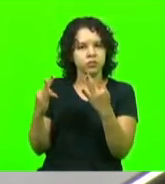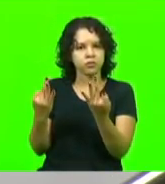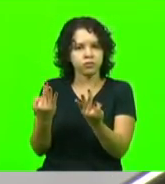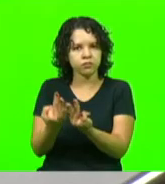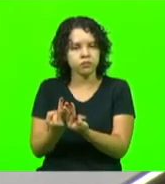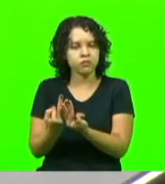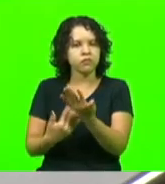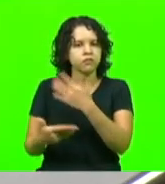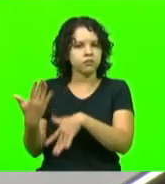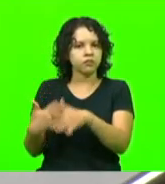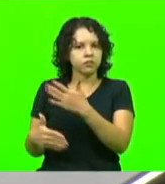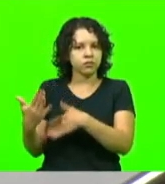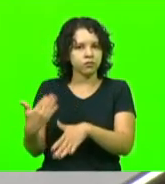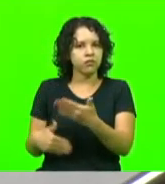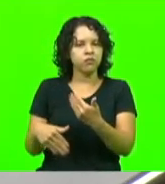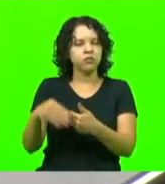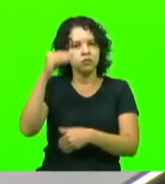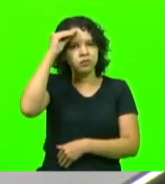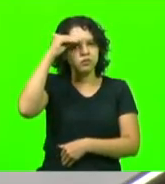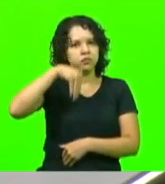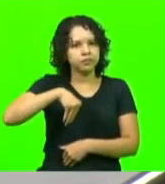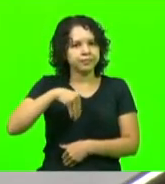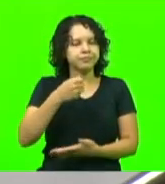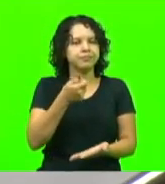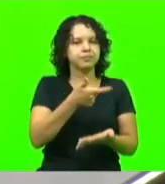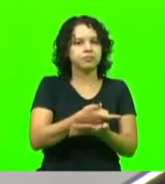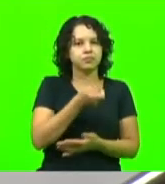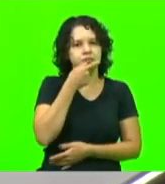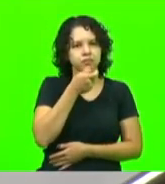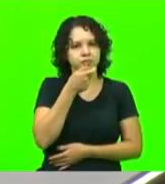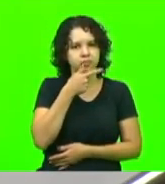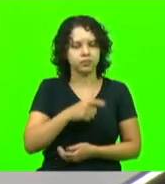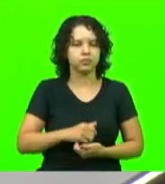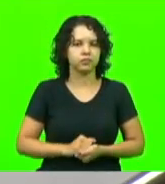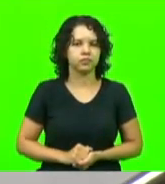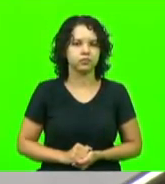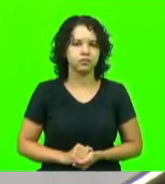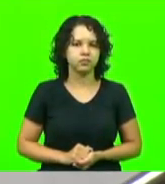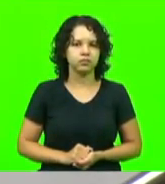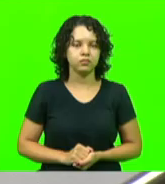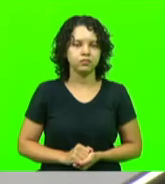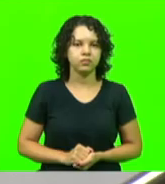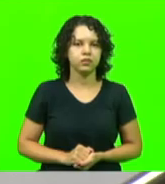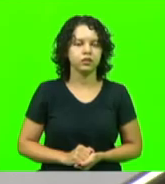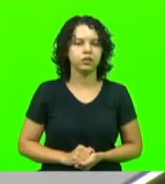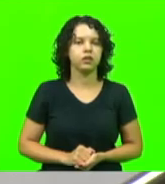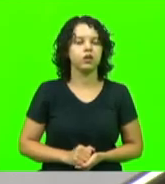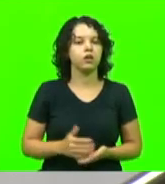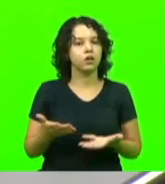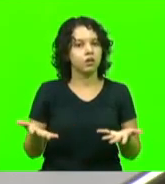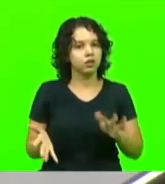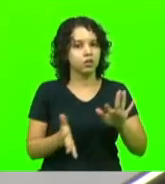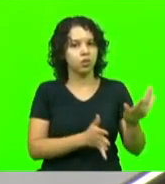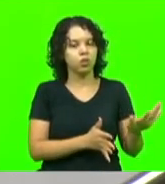estavam desistindo de conseguir essa medicação. Por outro lado, hoje nós estávamos aqui